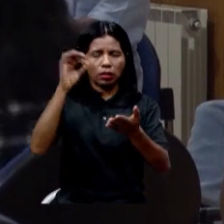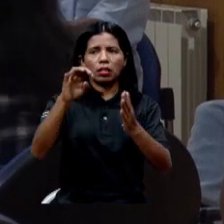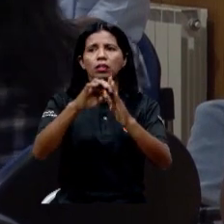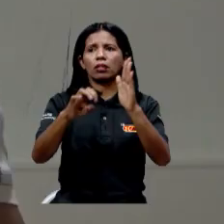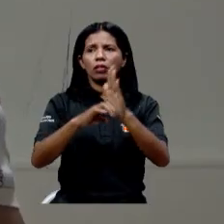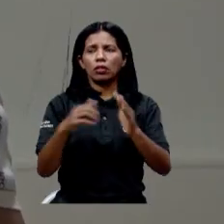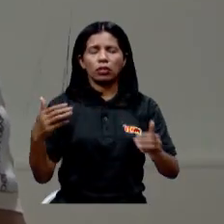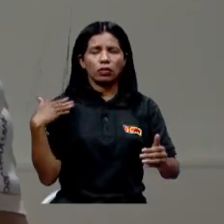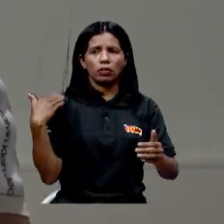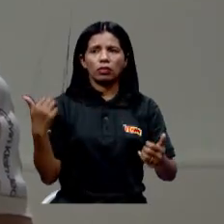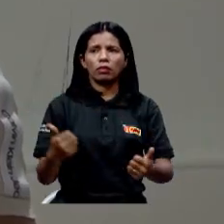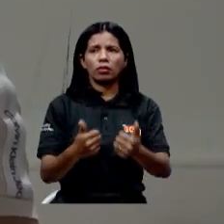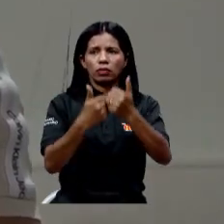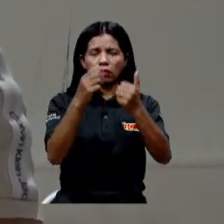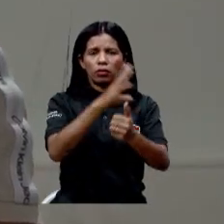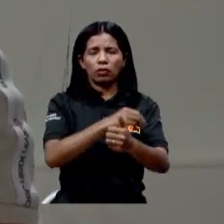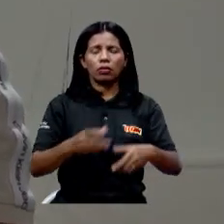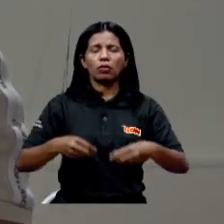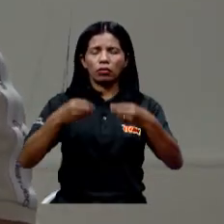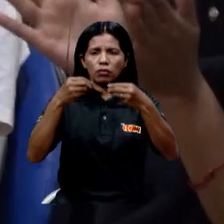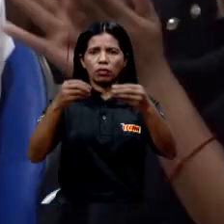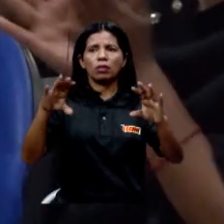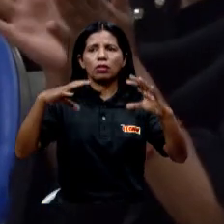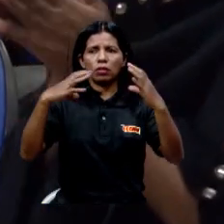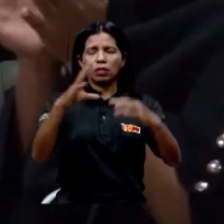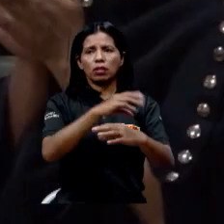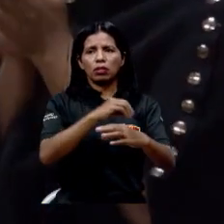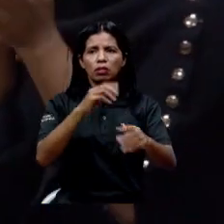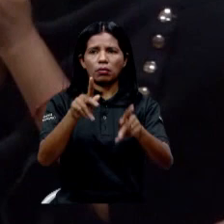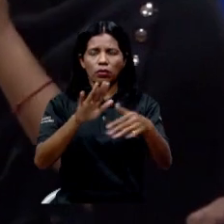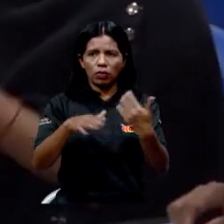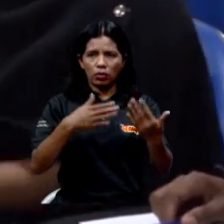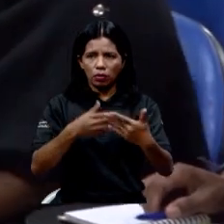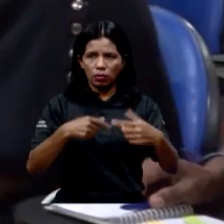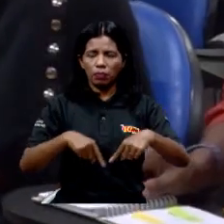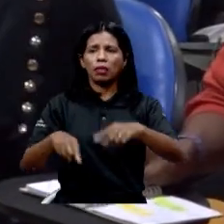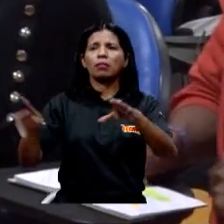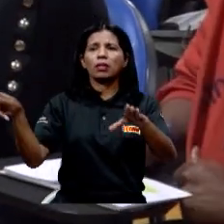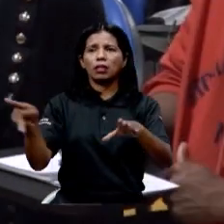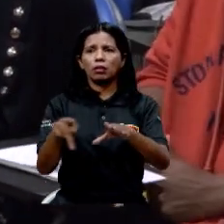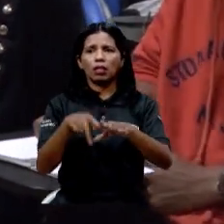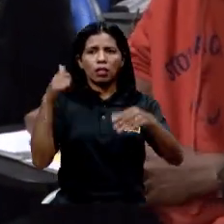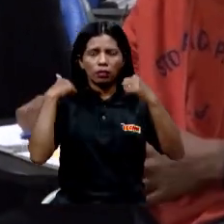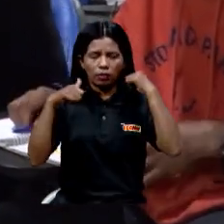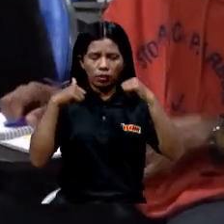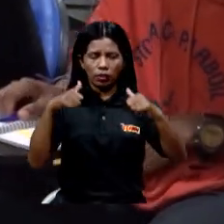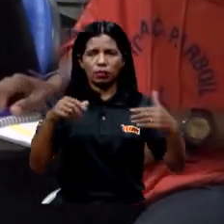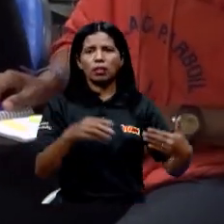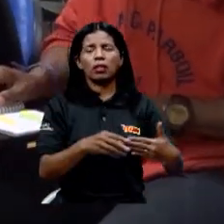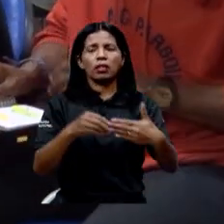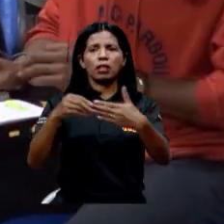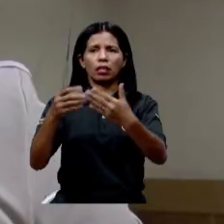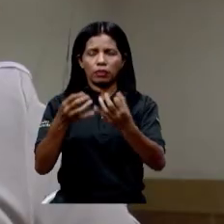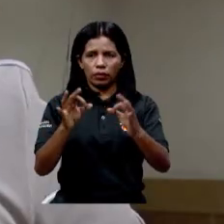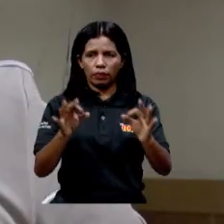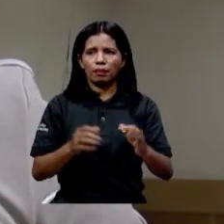e do Desporto, Levesil Ornai, onde fomos ao Conselho Balão para Peregrino Cira antes de participar da atividade do programa do ANAI. O tema